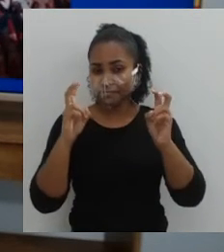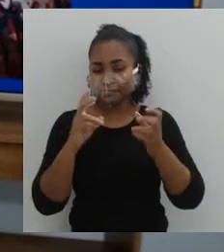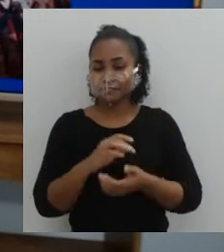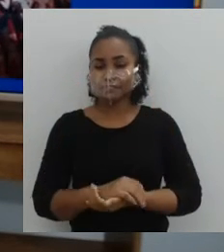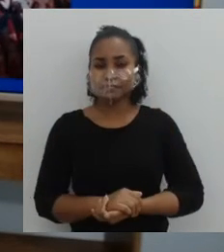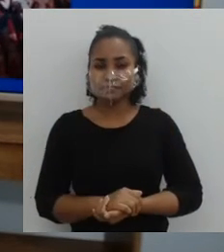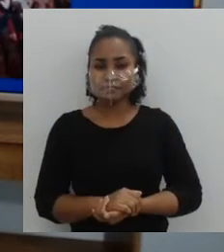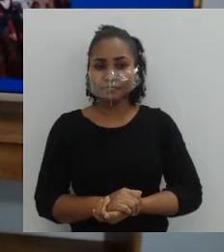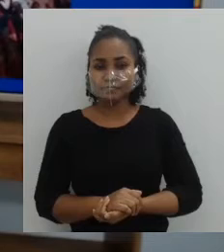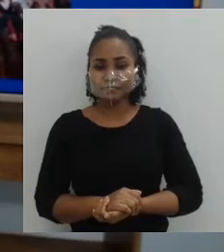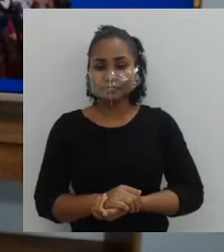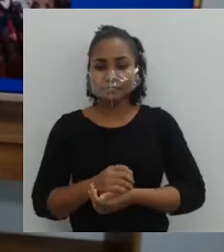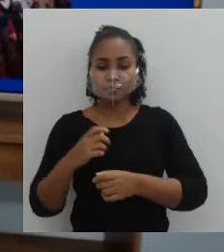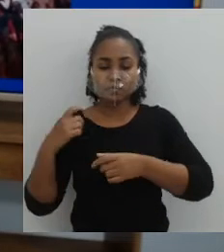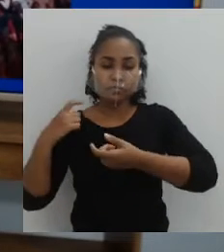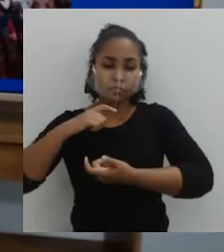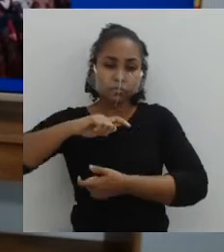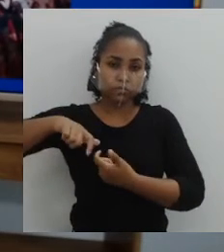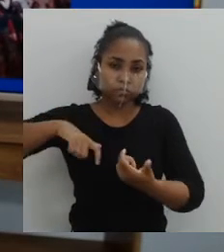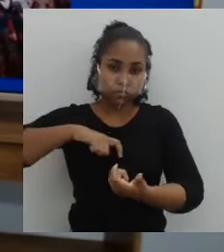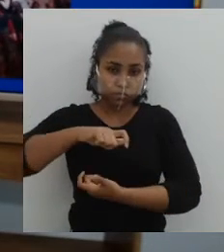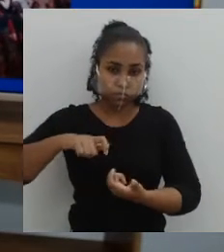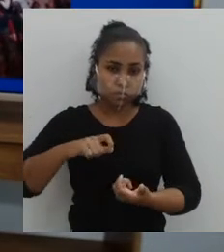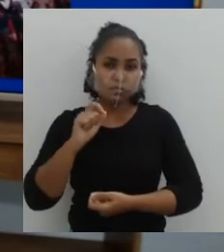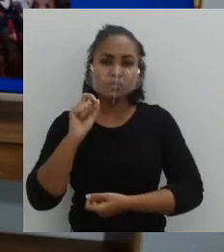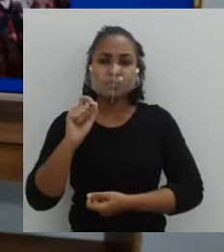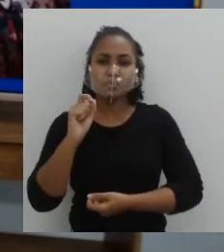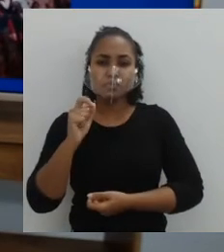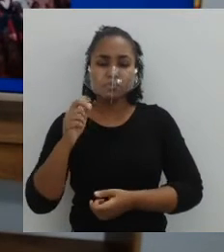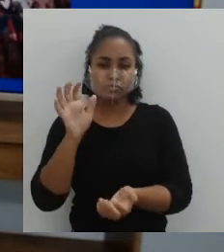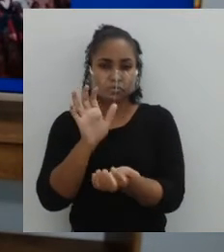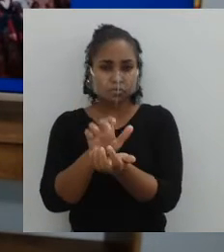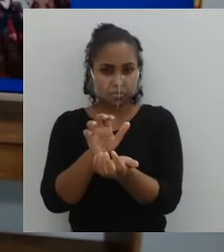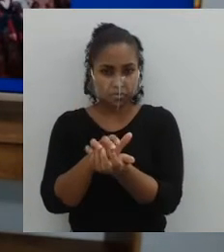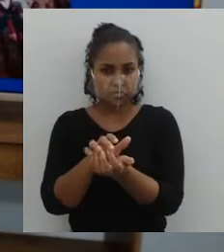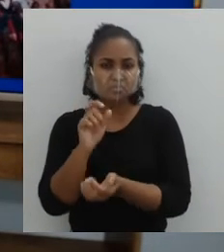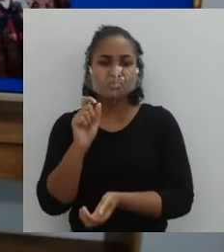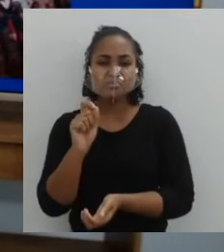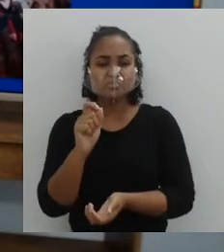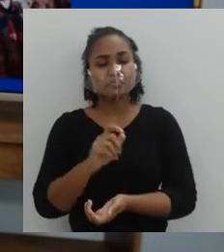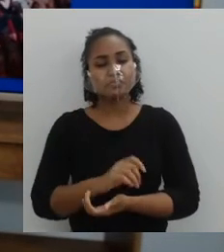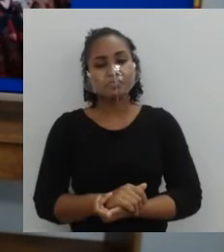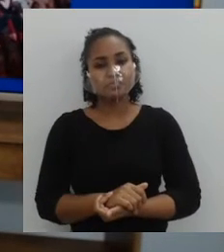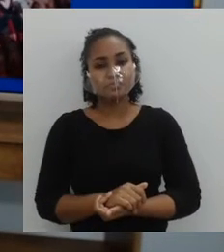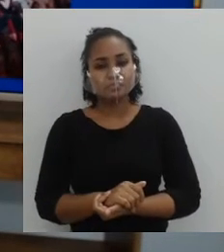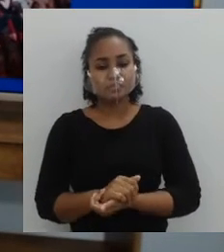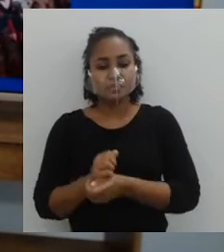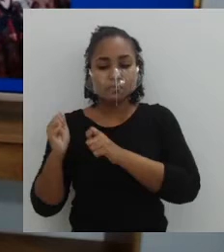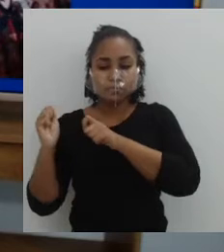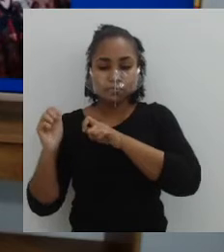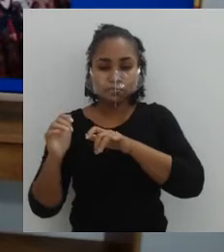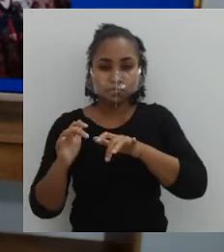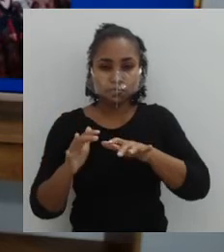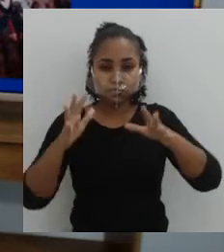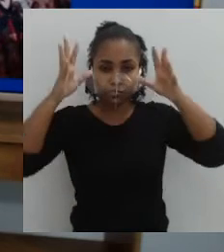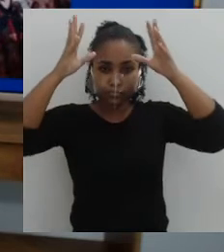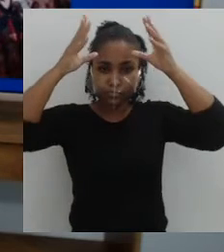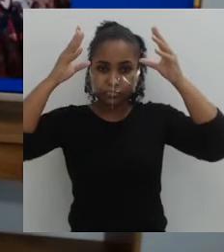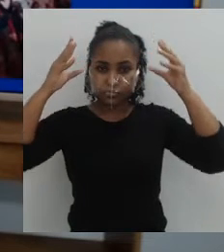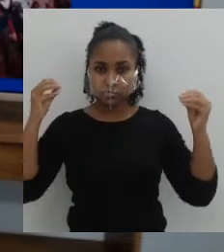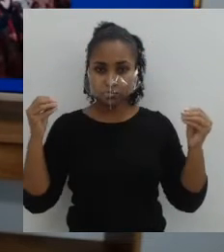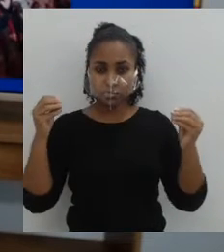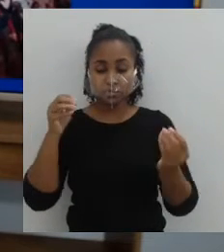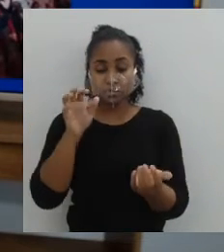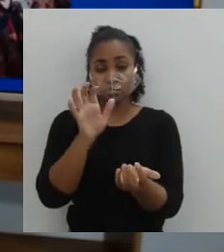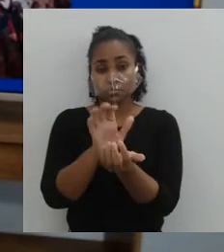sobre insurreição pernambucana. O que foi a insurreição pernambucana? A invasão holandesa em Pernambuco.